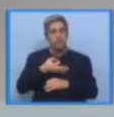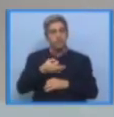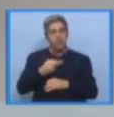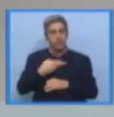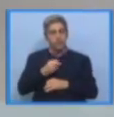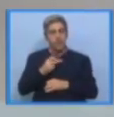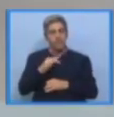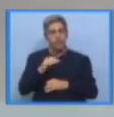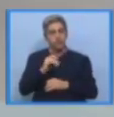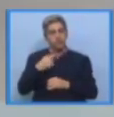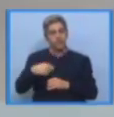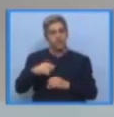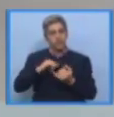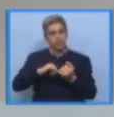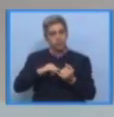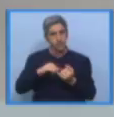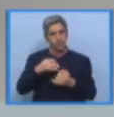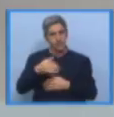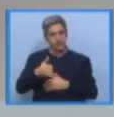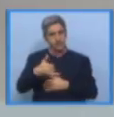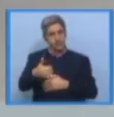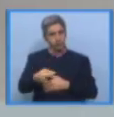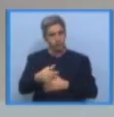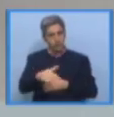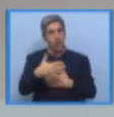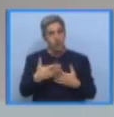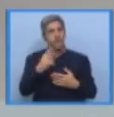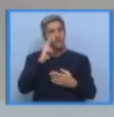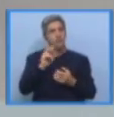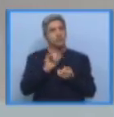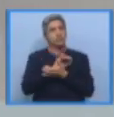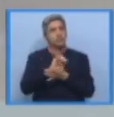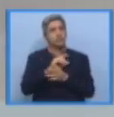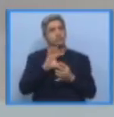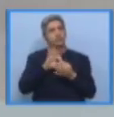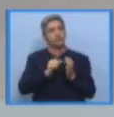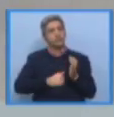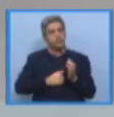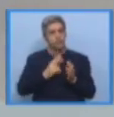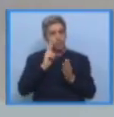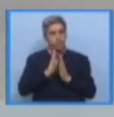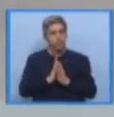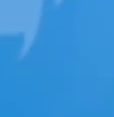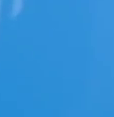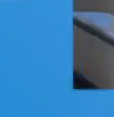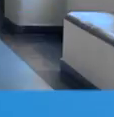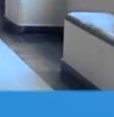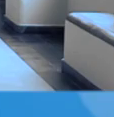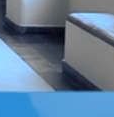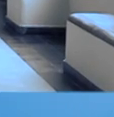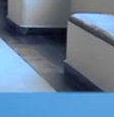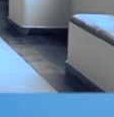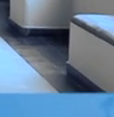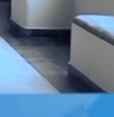o presidente desta associação. Será dentro de instantes. Para já, ficamos com os temas da atualidade religiosa.